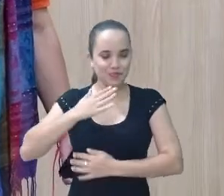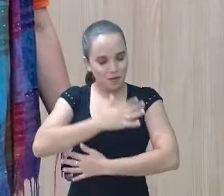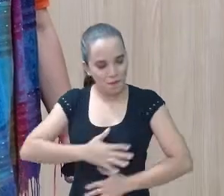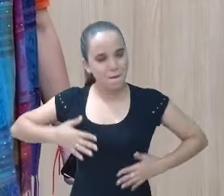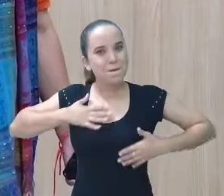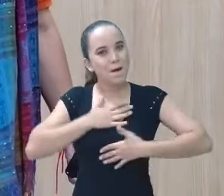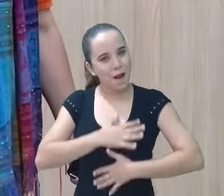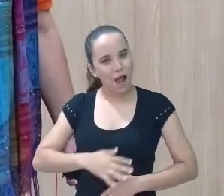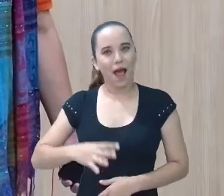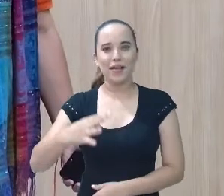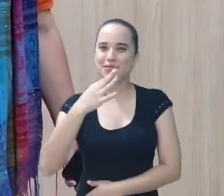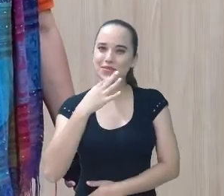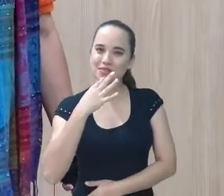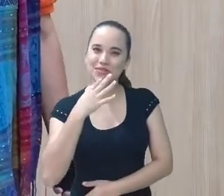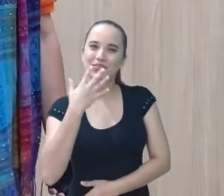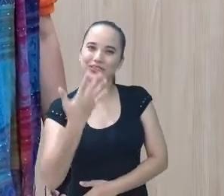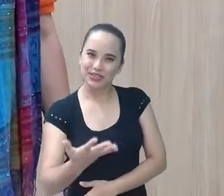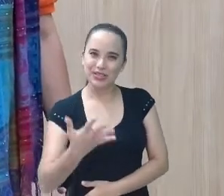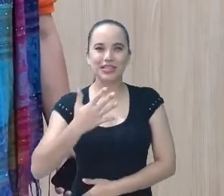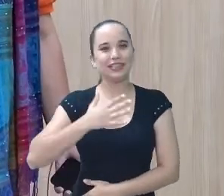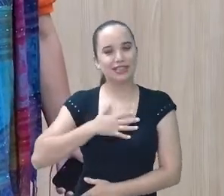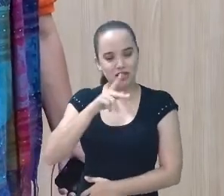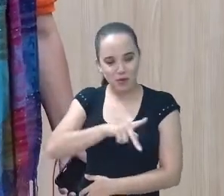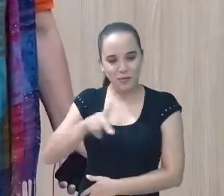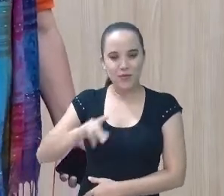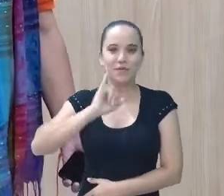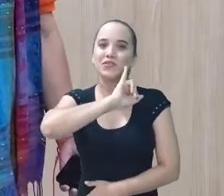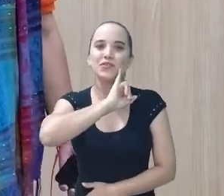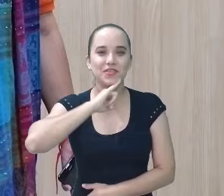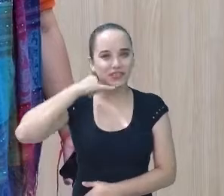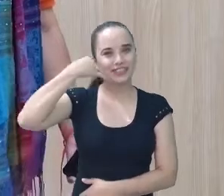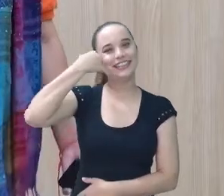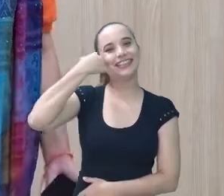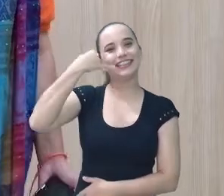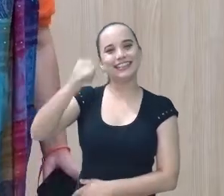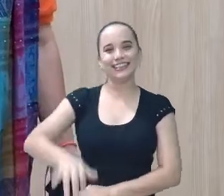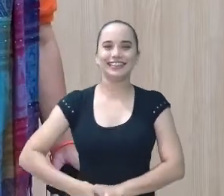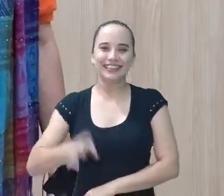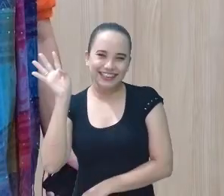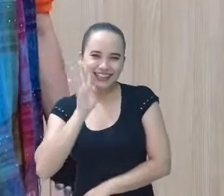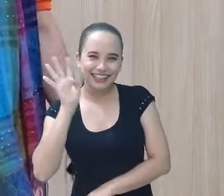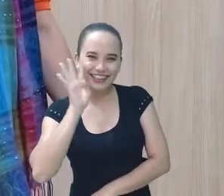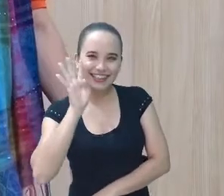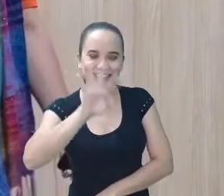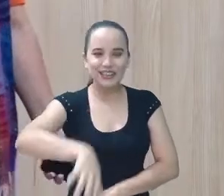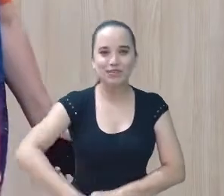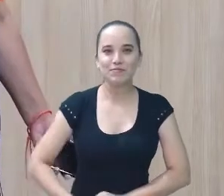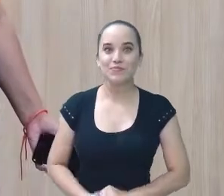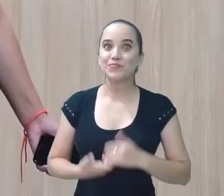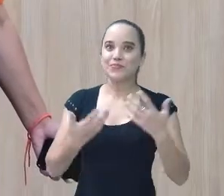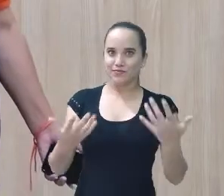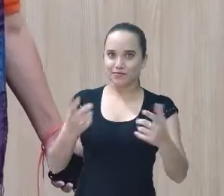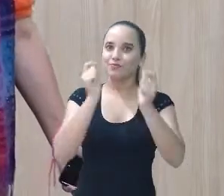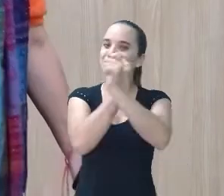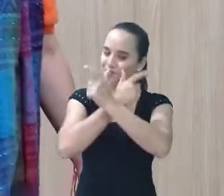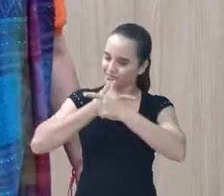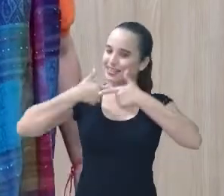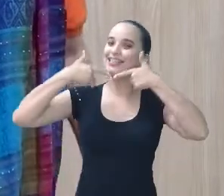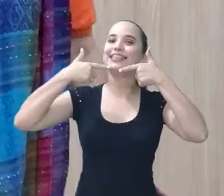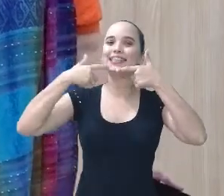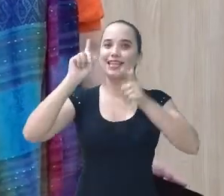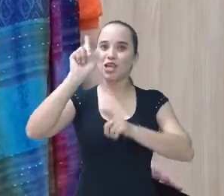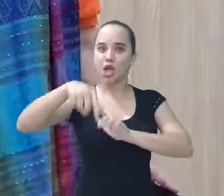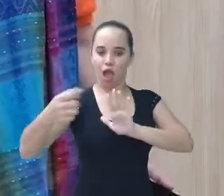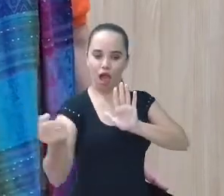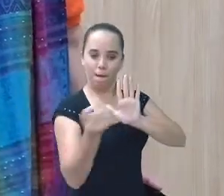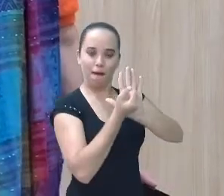todo meu, da professora Gine. Um Jzinho assim, ó. Legal, né? E com um sorriso que é a